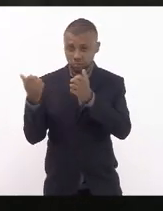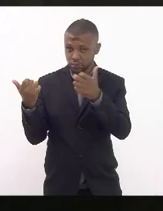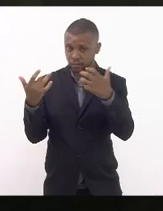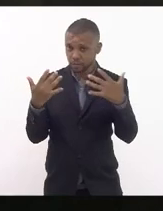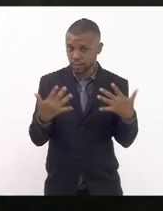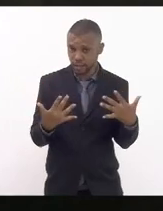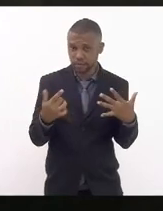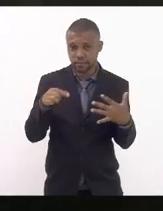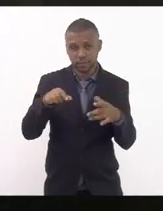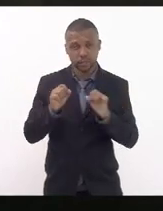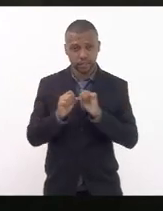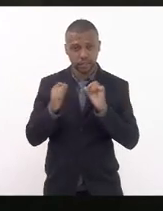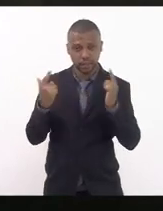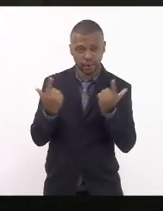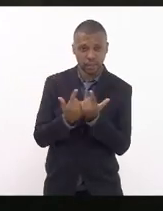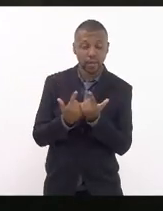aqui,